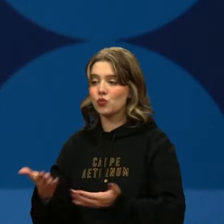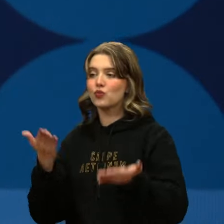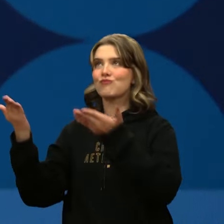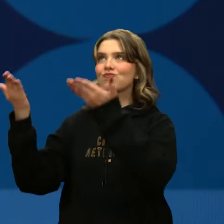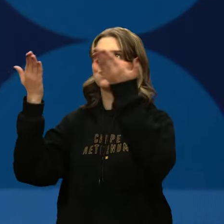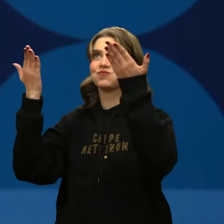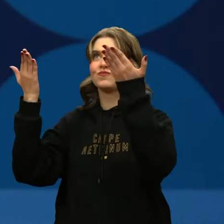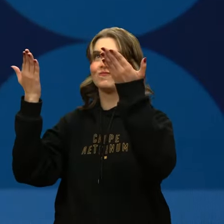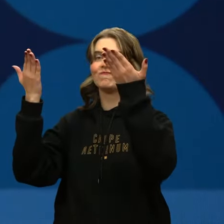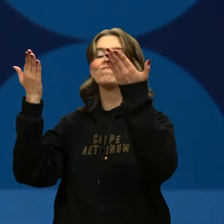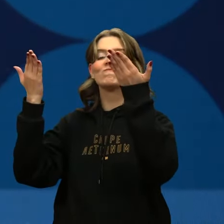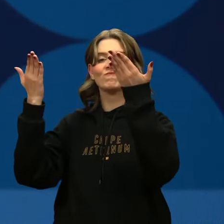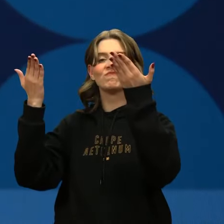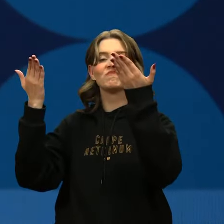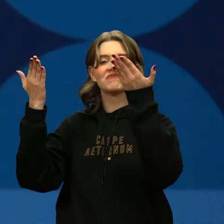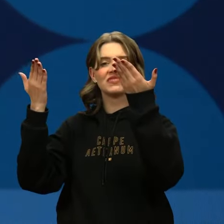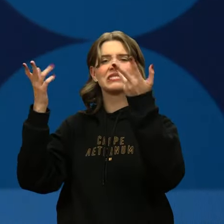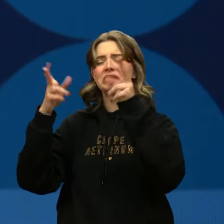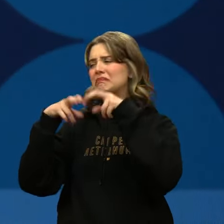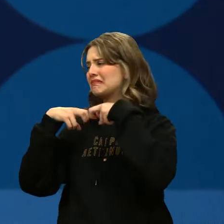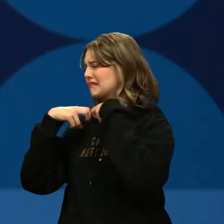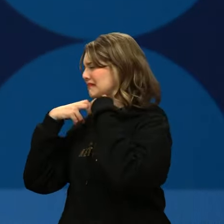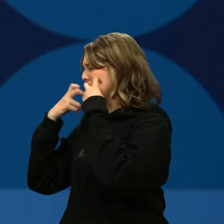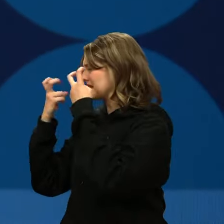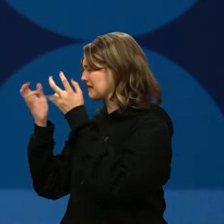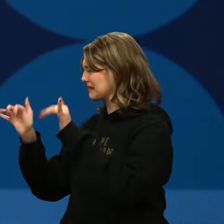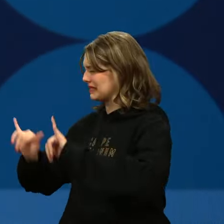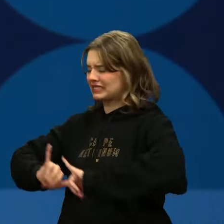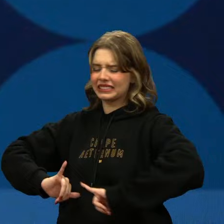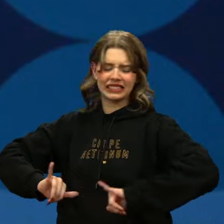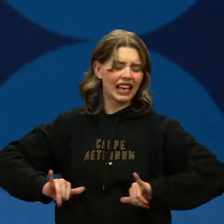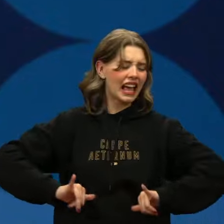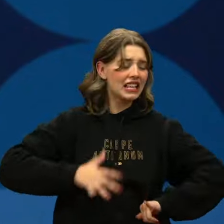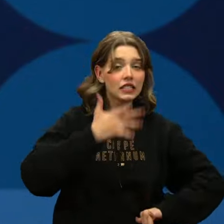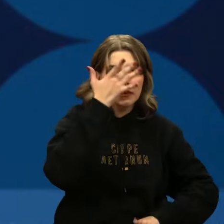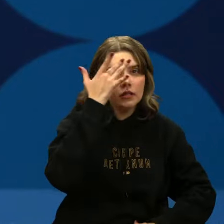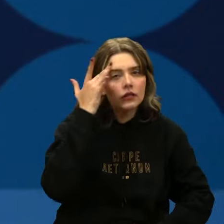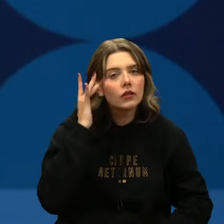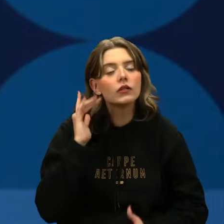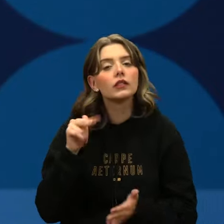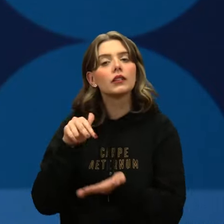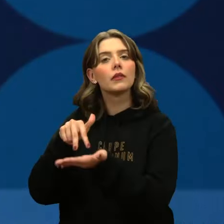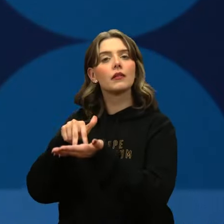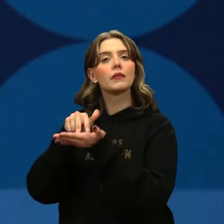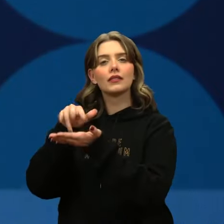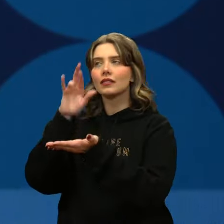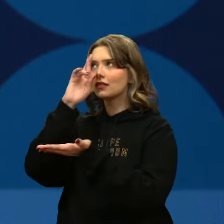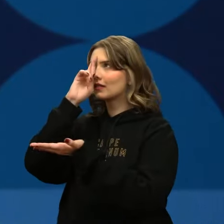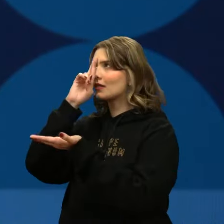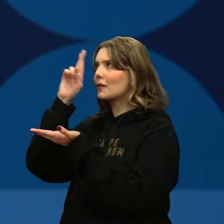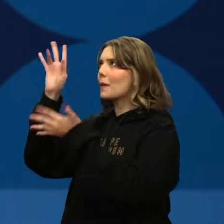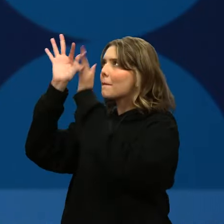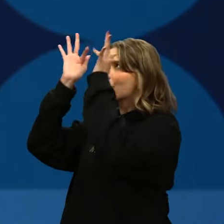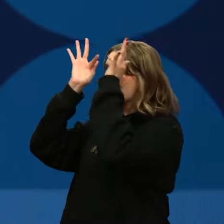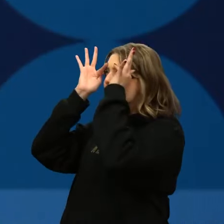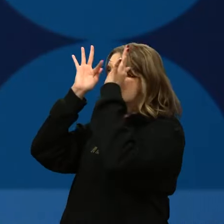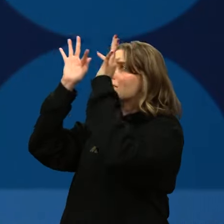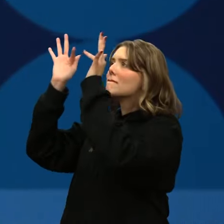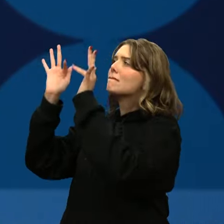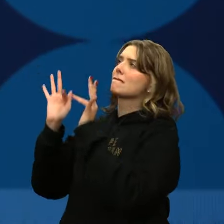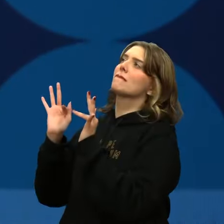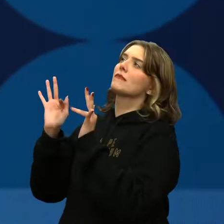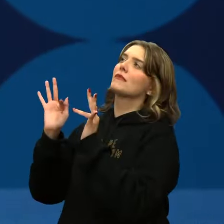Mesmo no meio de toda a humilhação, mesmo no meio de tantas coisas, aqueles que permanecerem fiéis ao Senhor, um dia serão